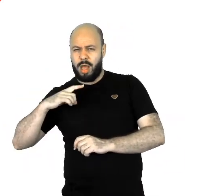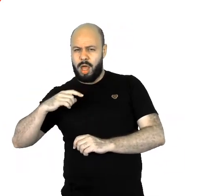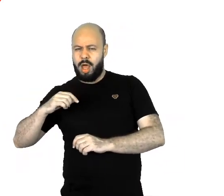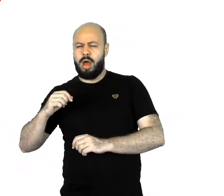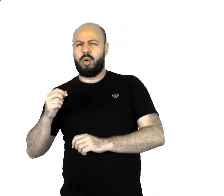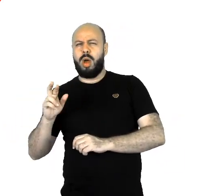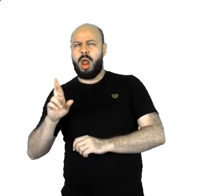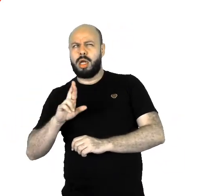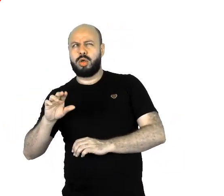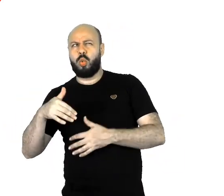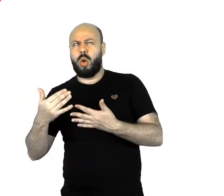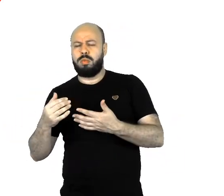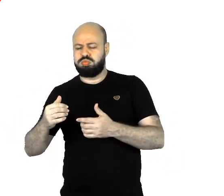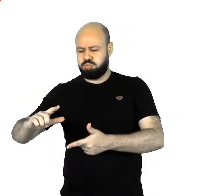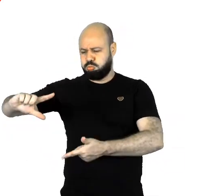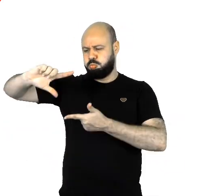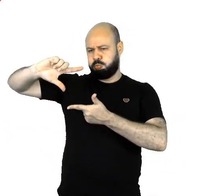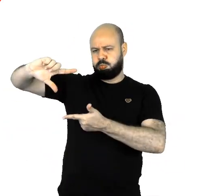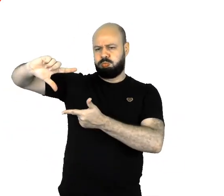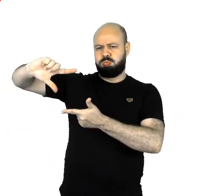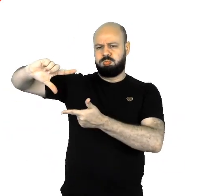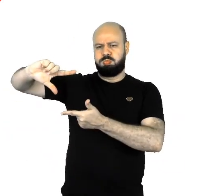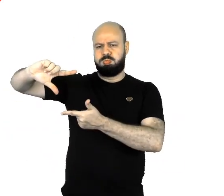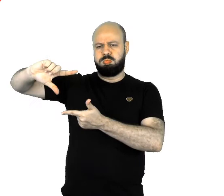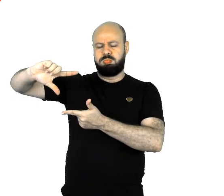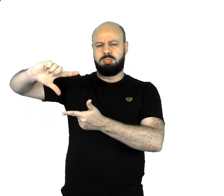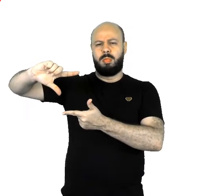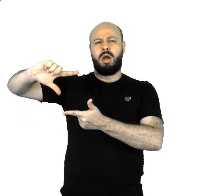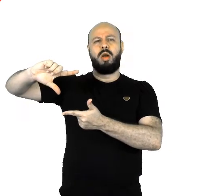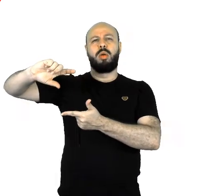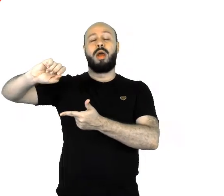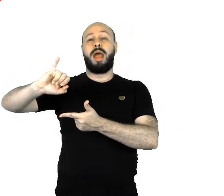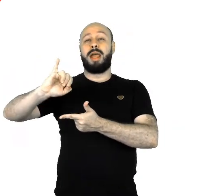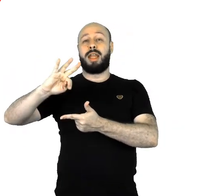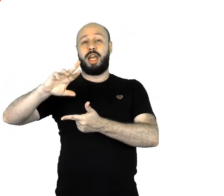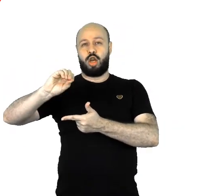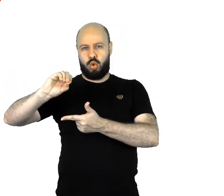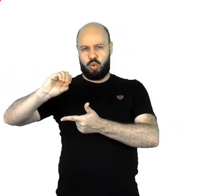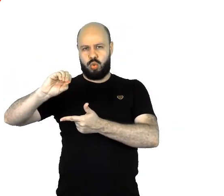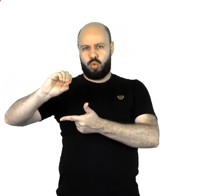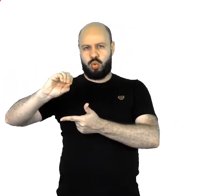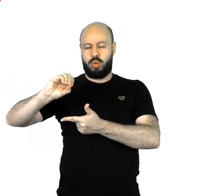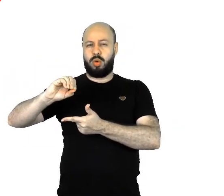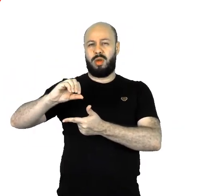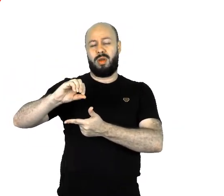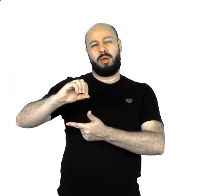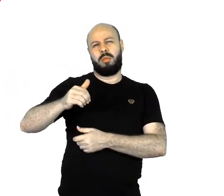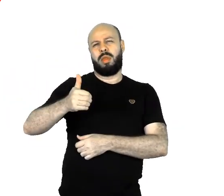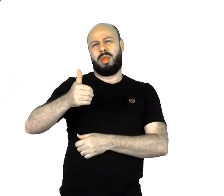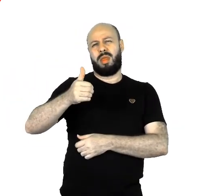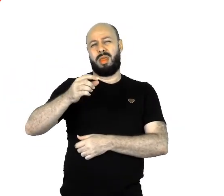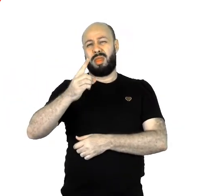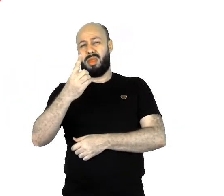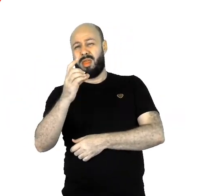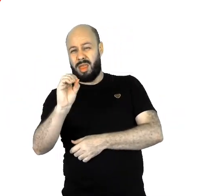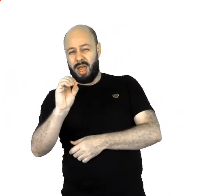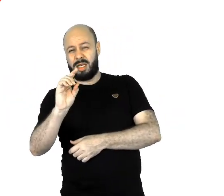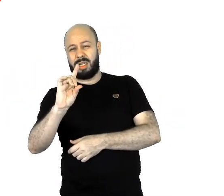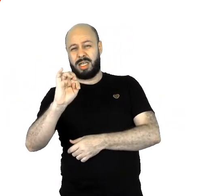Uma placa, né, ela vai representar um inteiro, ou 10 décimos ou 100